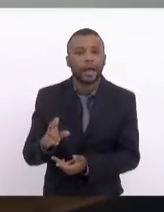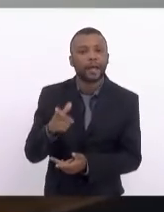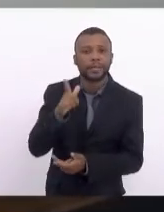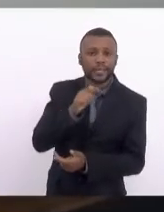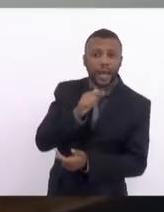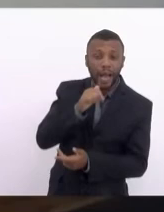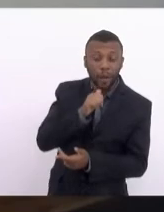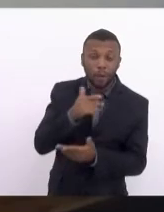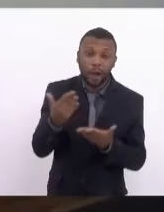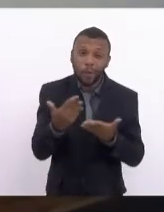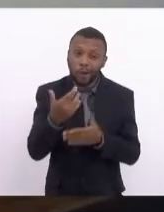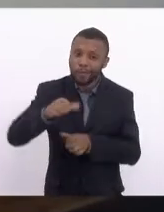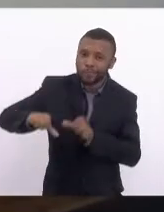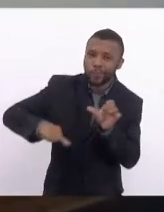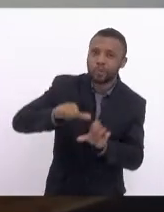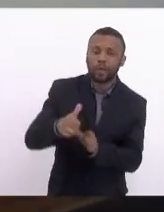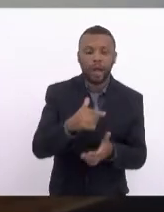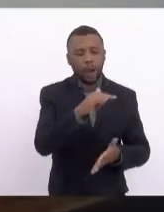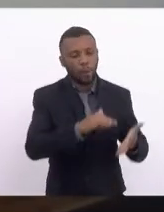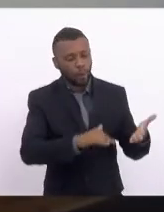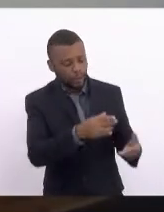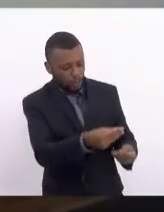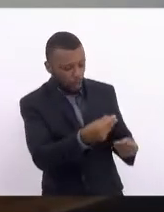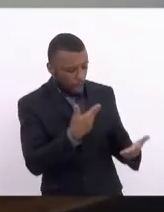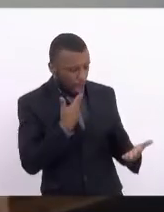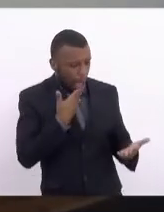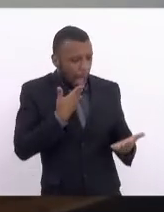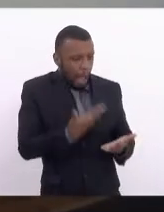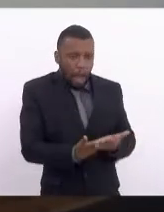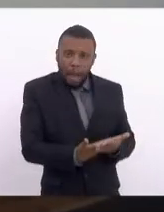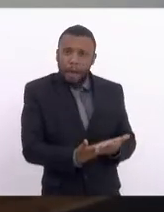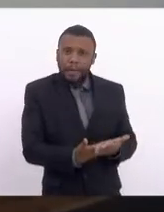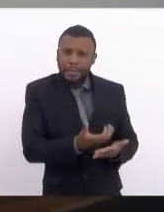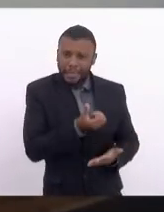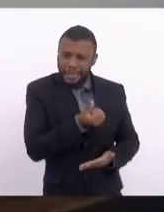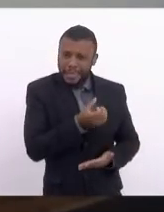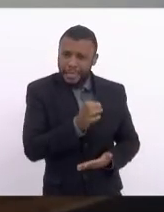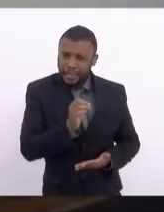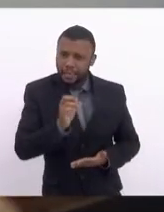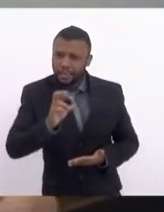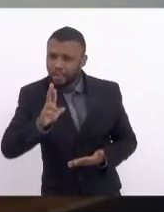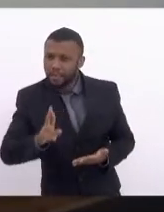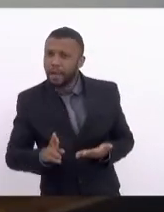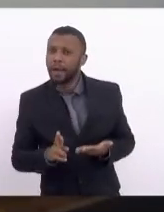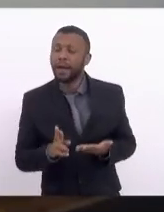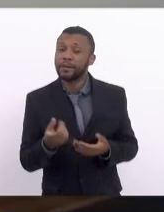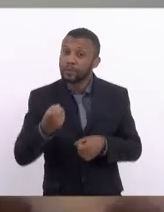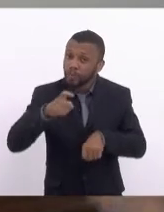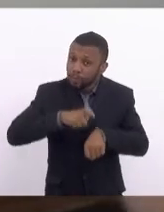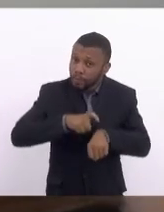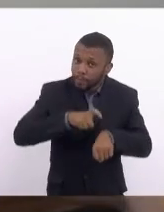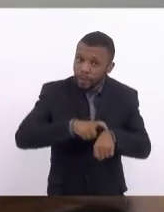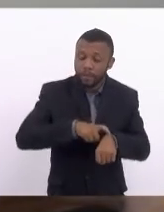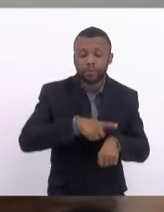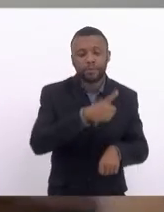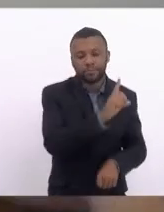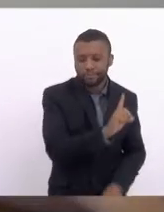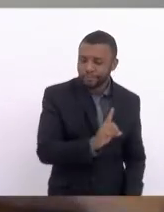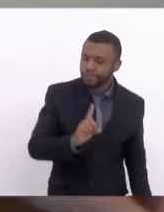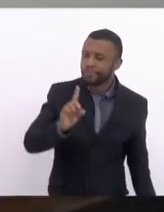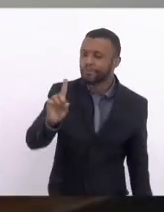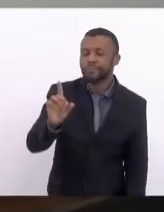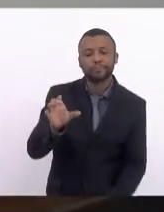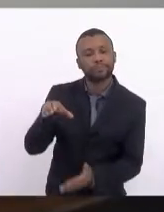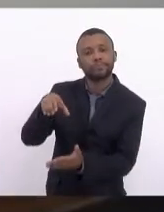aí, quando moradores se dirigem ao posto, né, de atendimento ao cliente na ilha